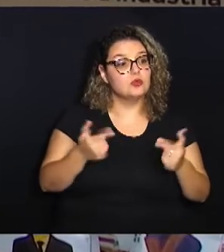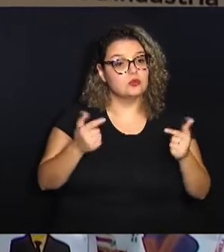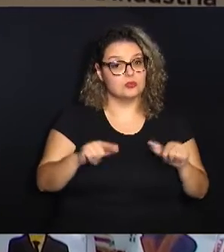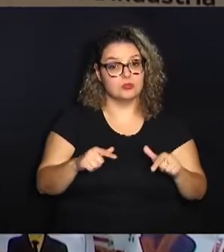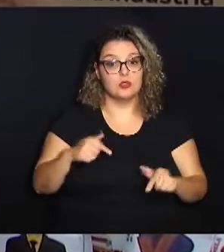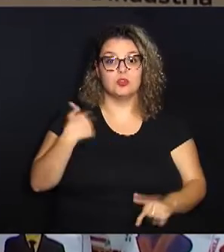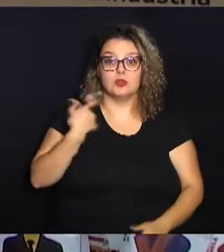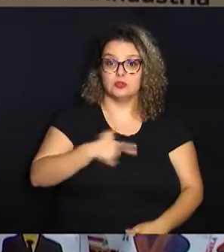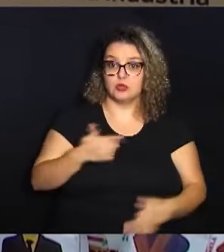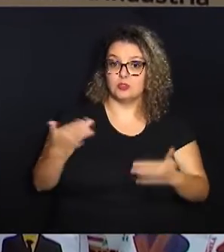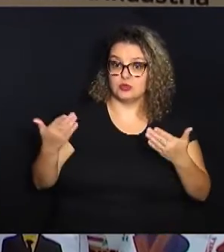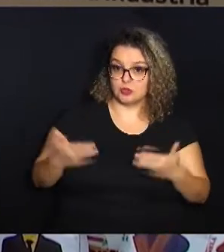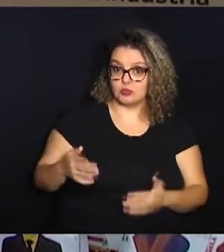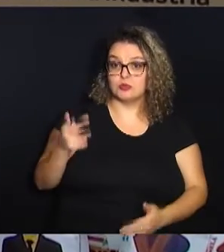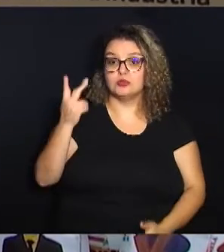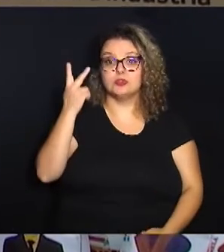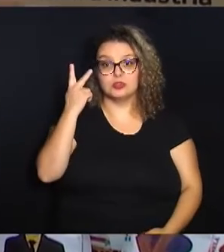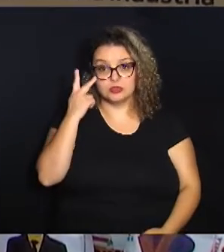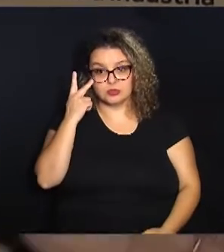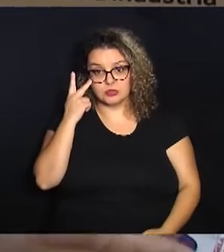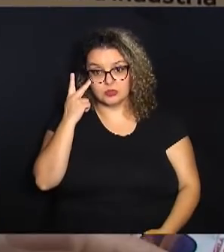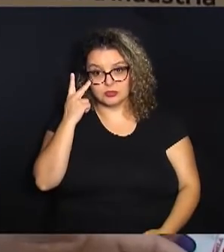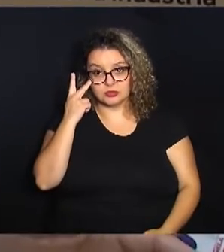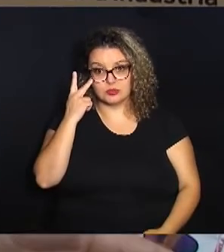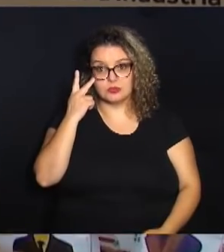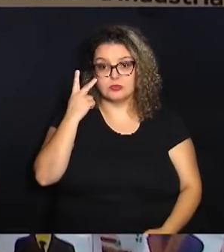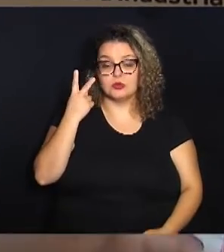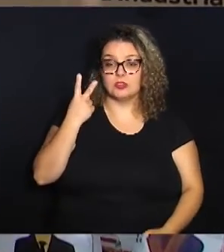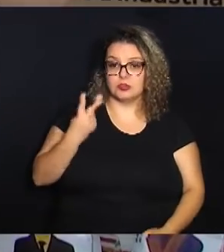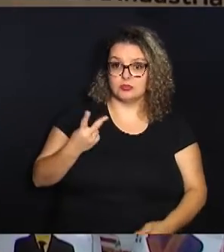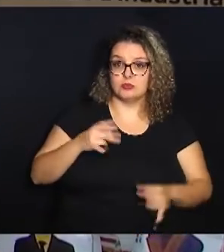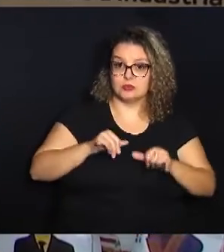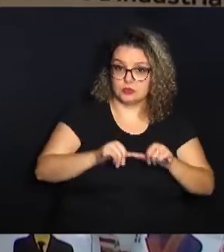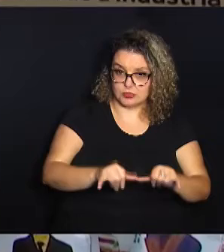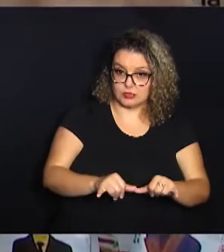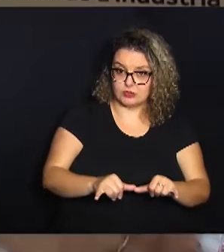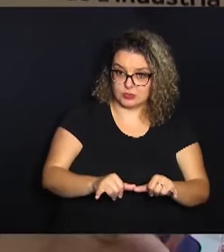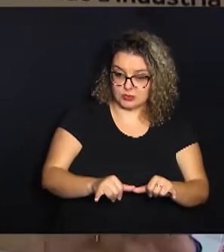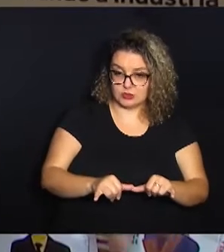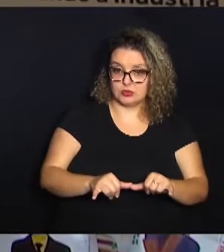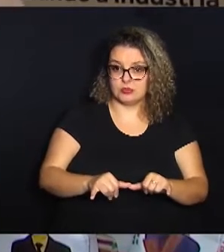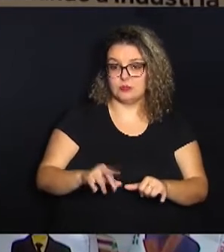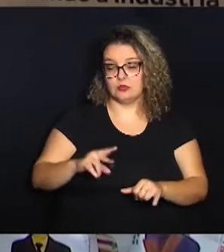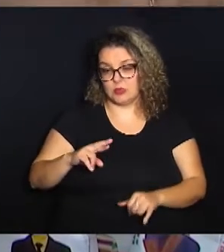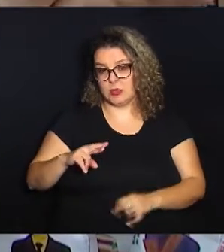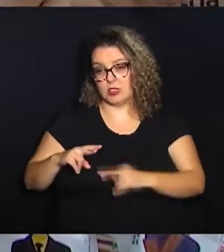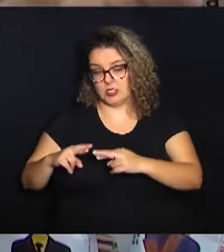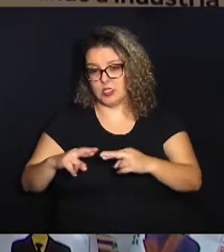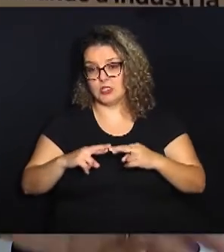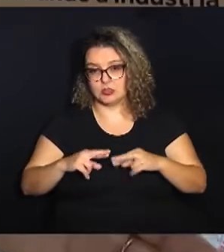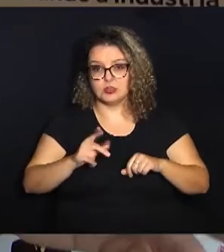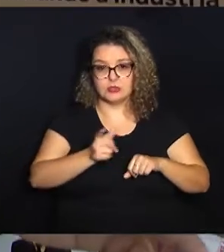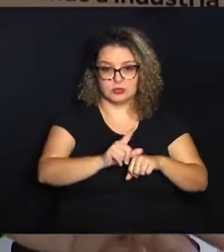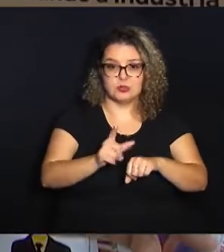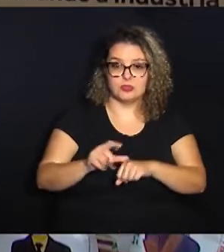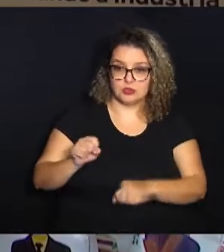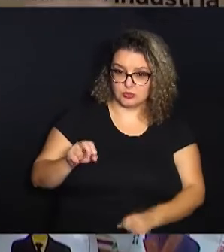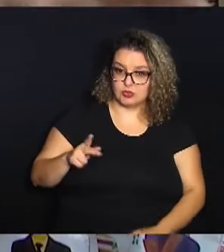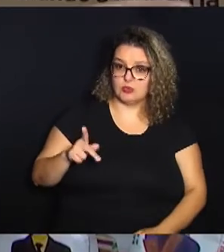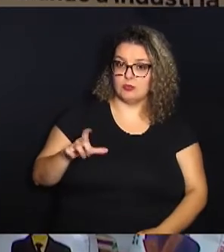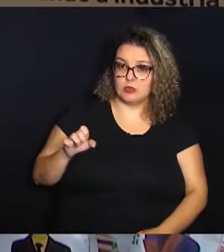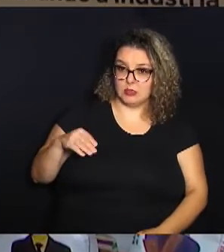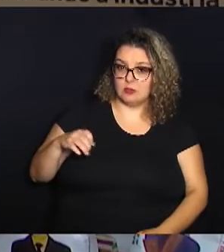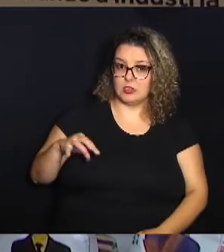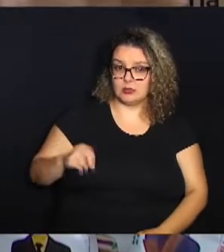Nós estamos hoje em São Paulo, em 2 redes de supermercados, e numa rede de lojas de suplementos e